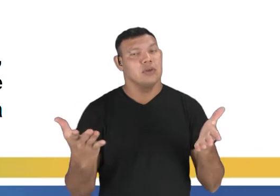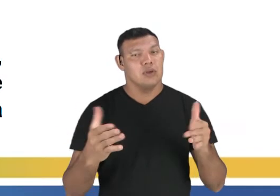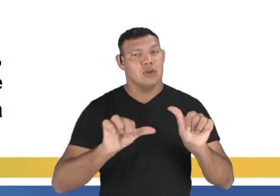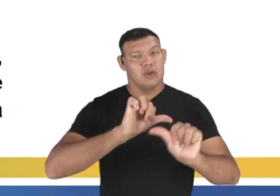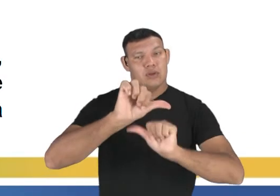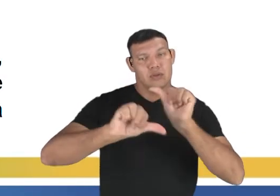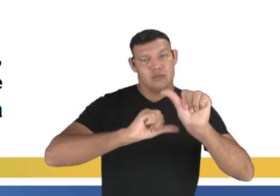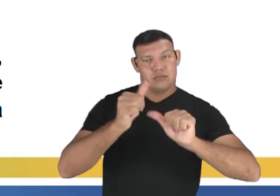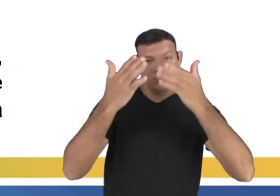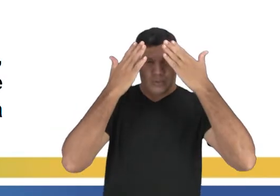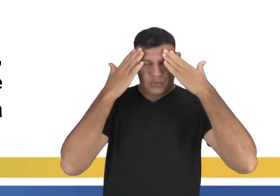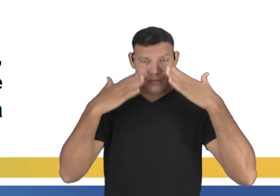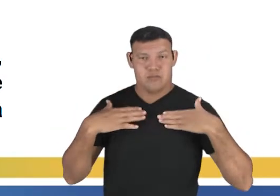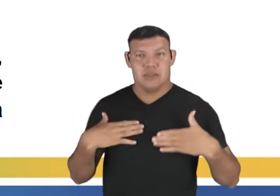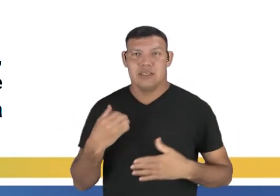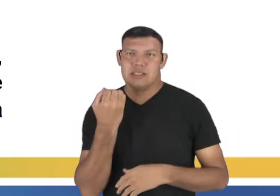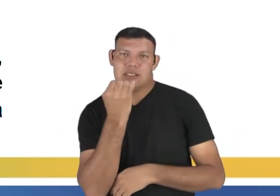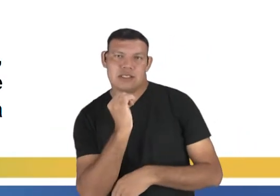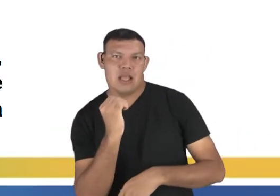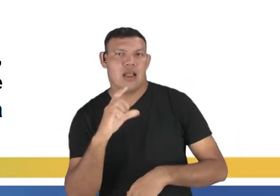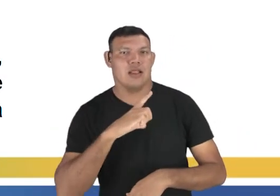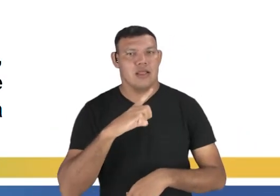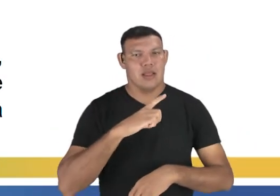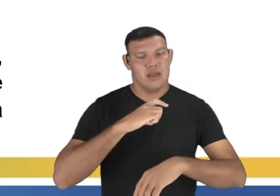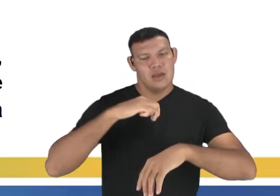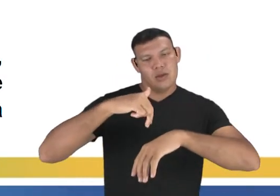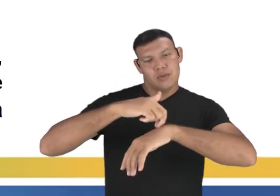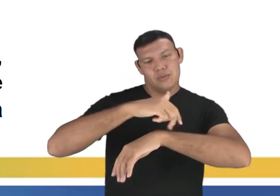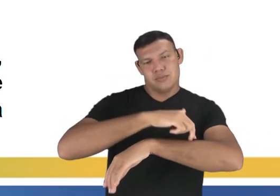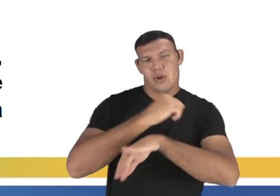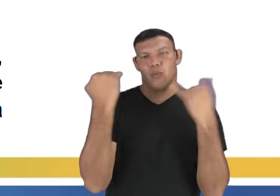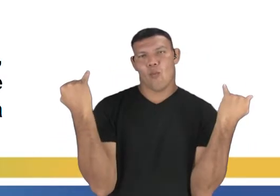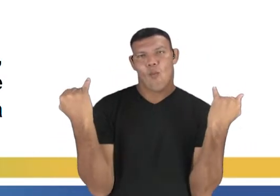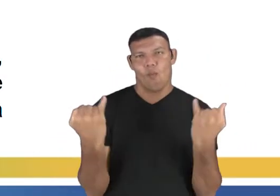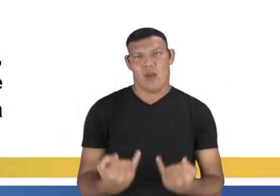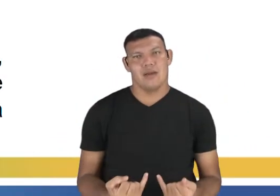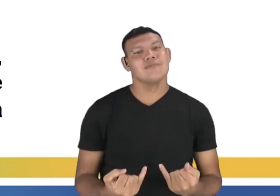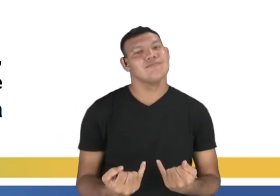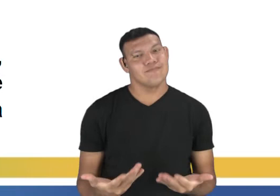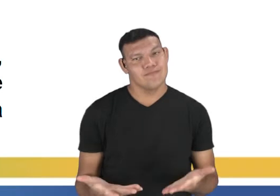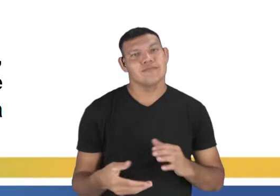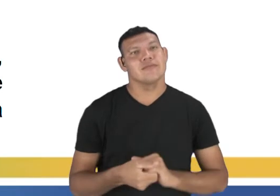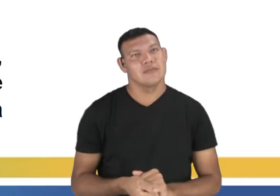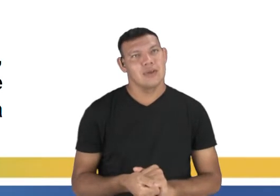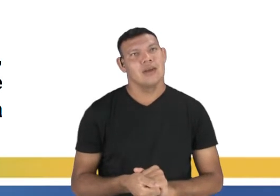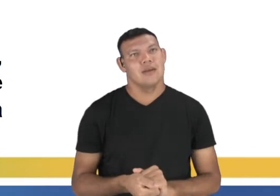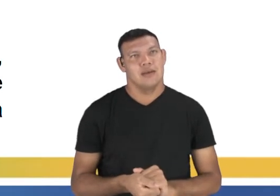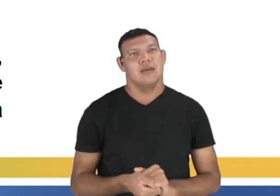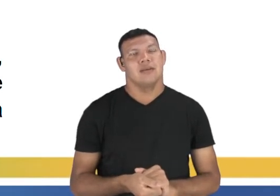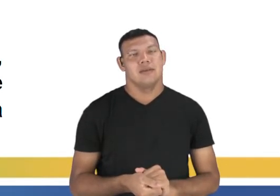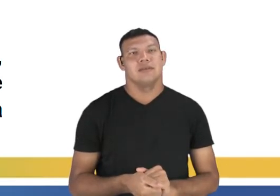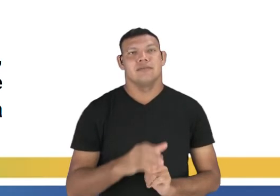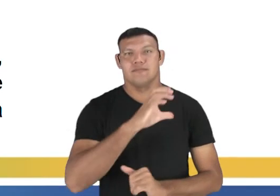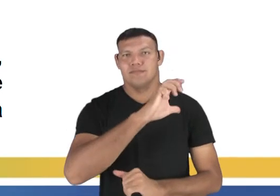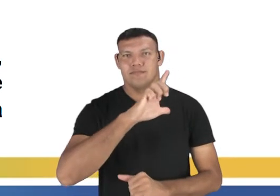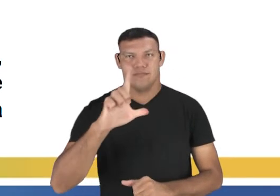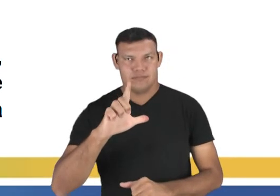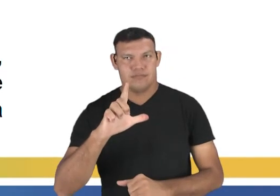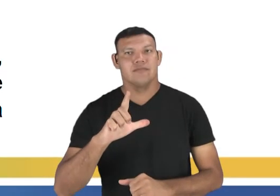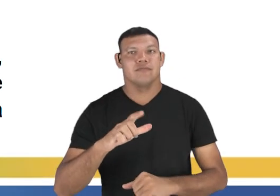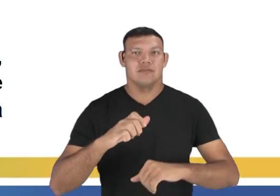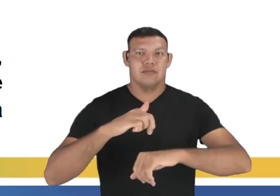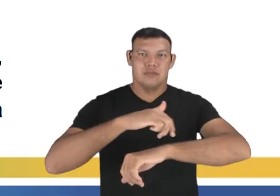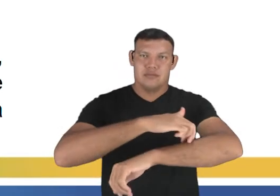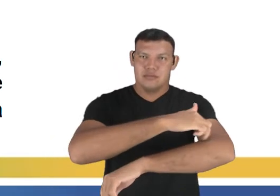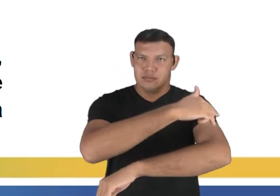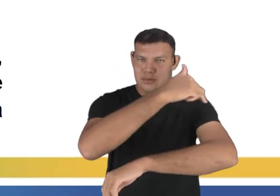corporal. Professor, eu pratico ginástica com fins de emagrecer. Seria essa categoria aí, ginástica de